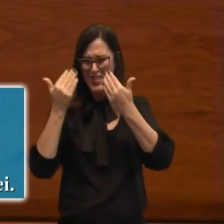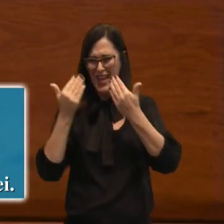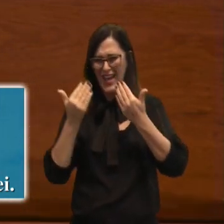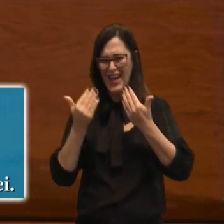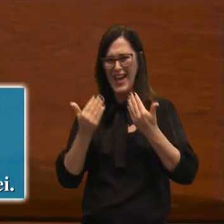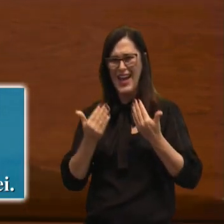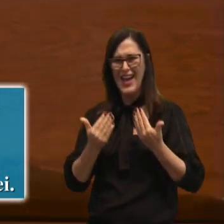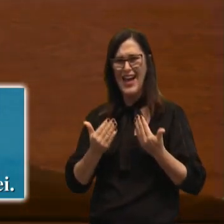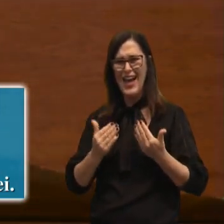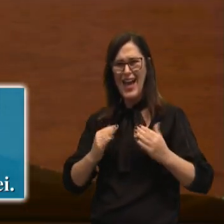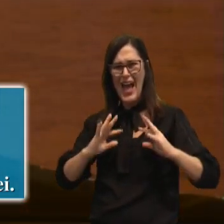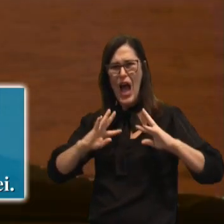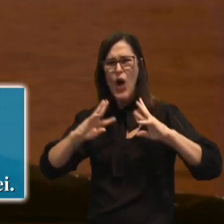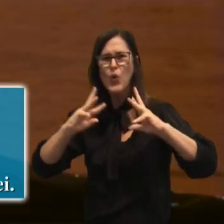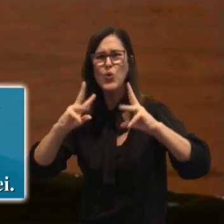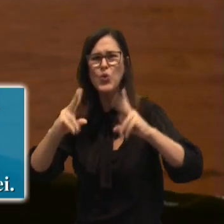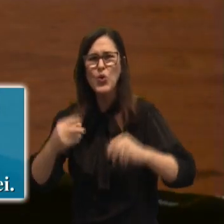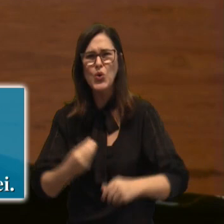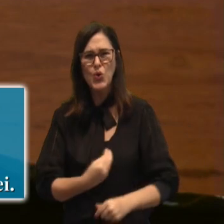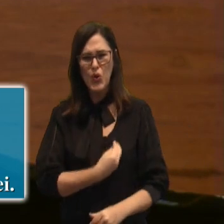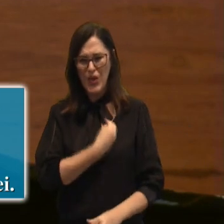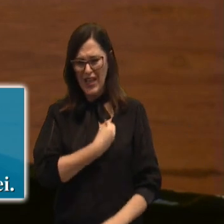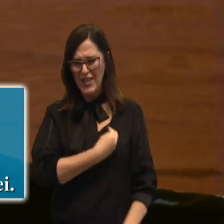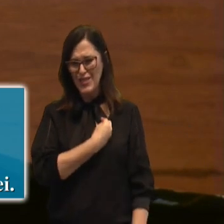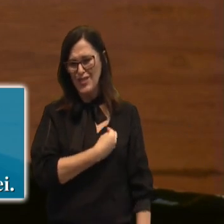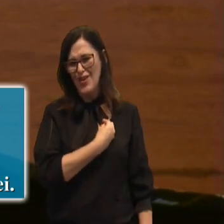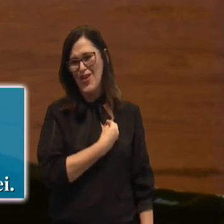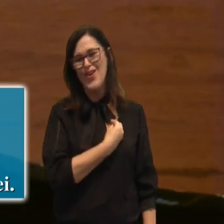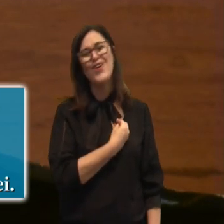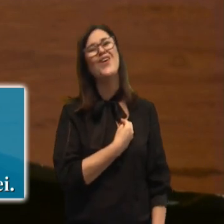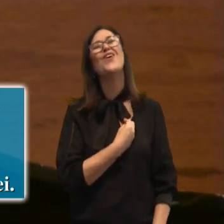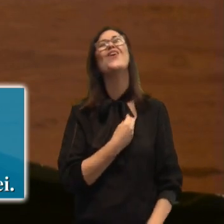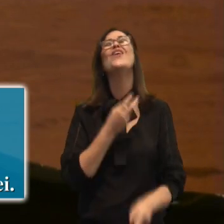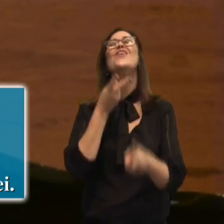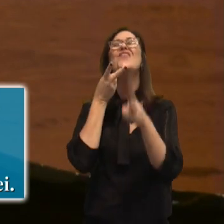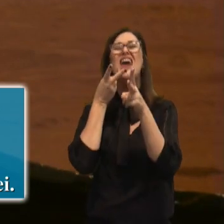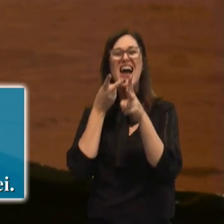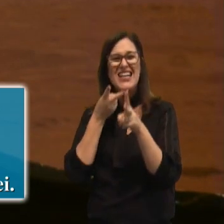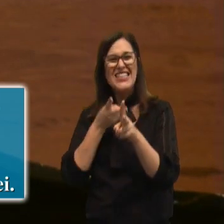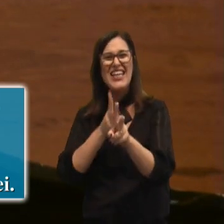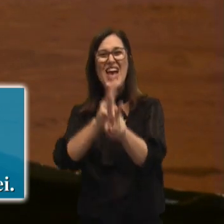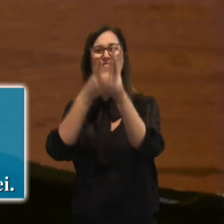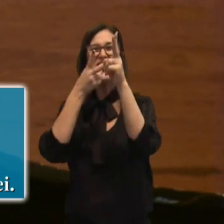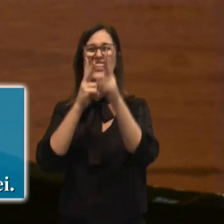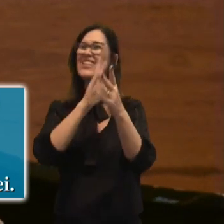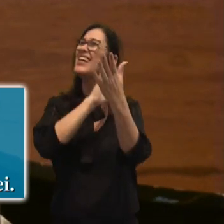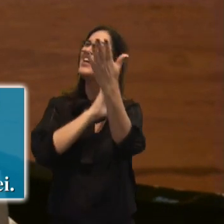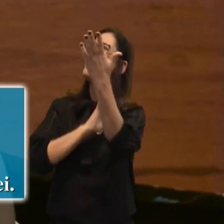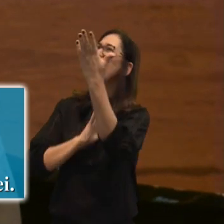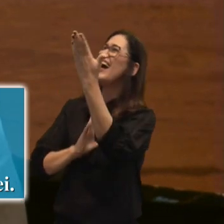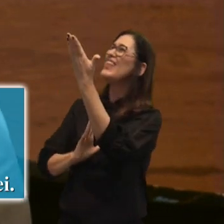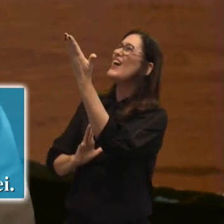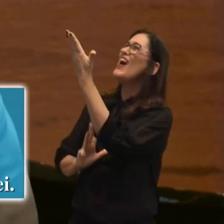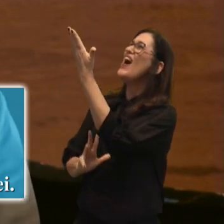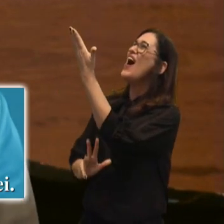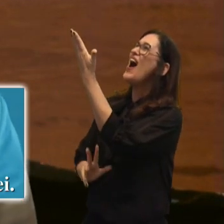meu ser, com tudo que sou, sempre